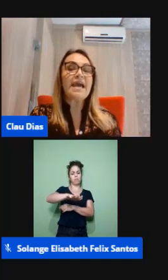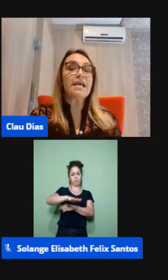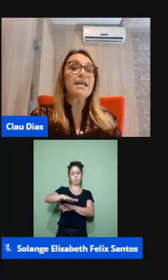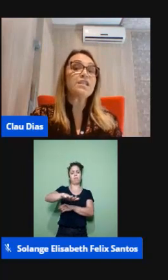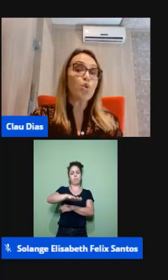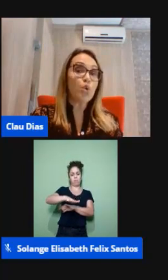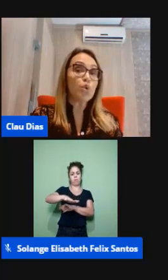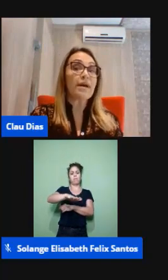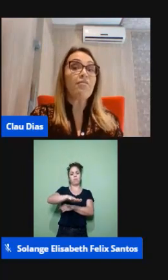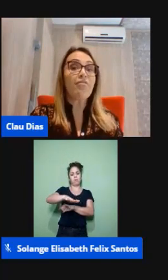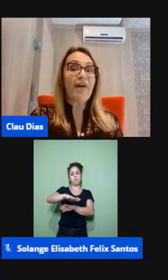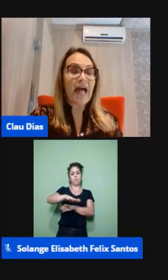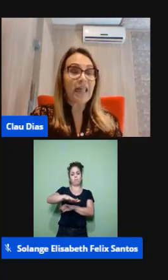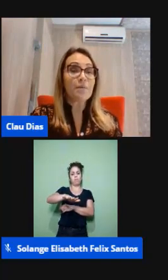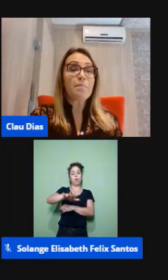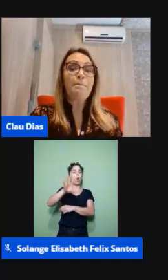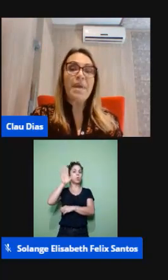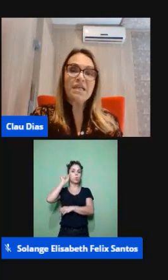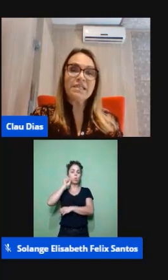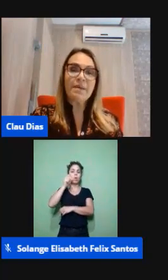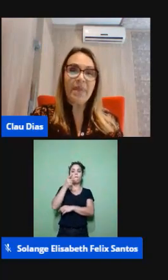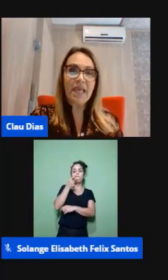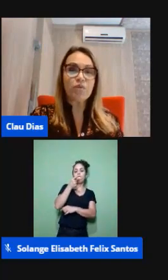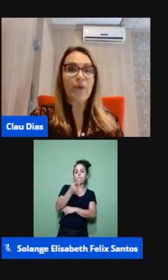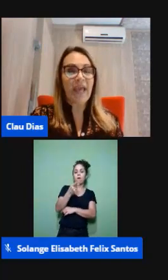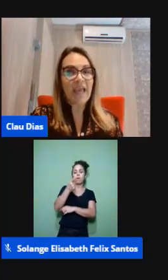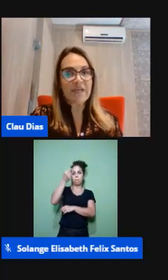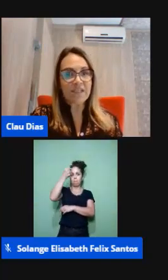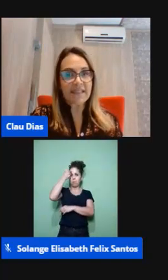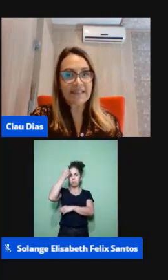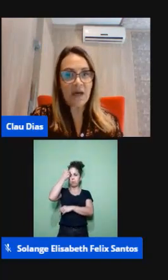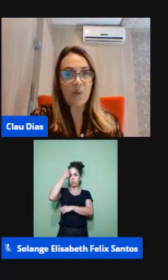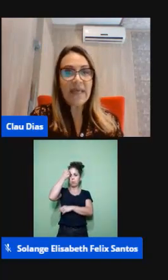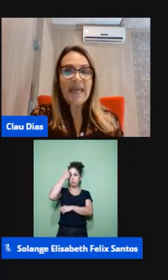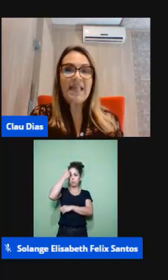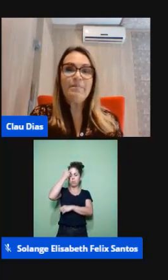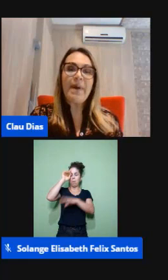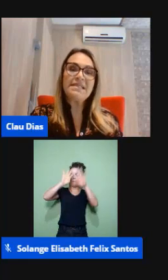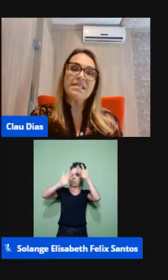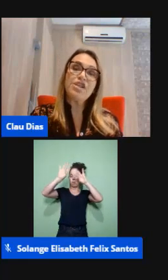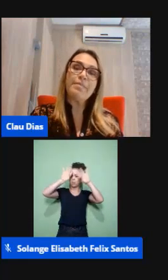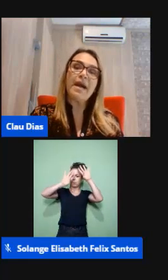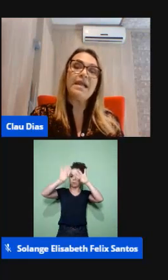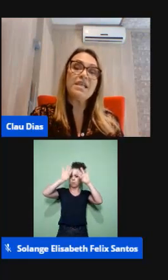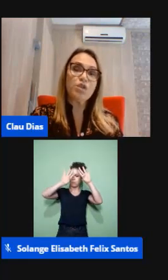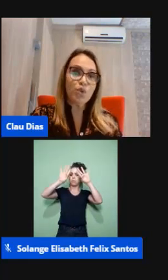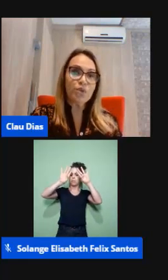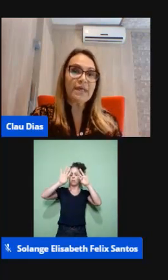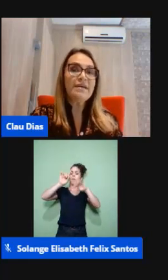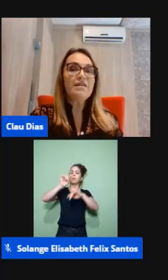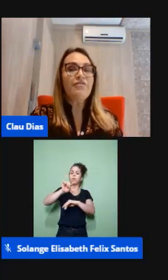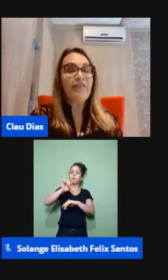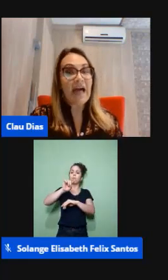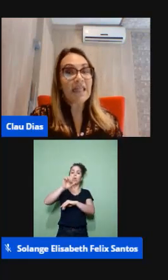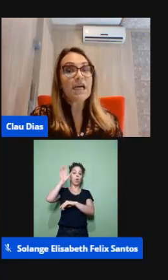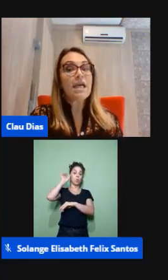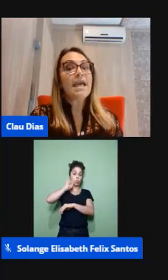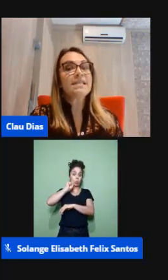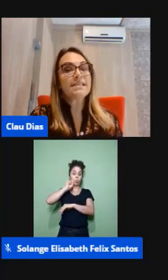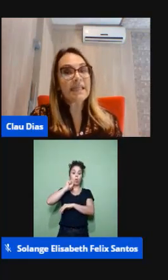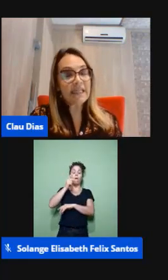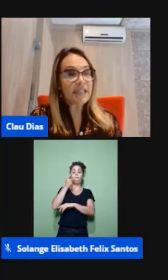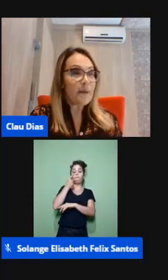campo que era escuta, fala, pensamento e imaginação, ele passa a se chamar escuta,